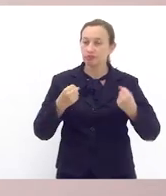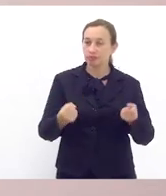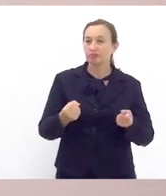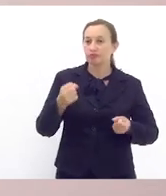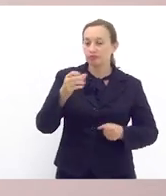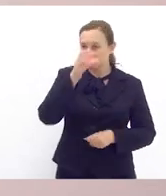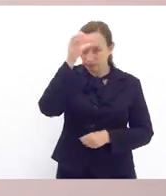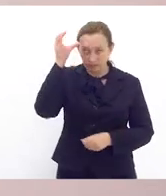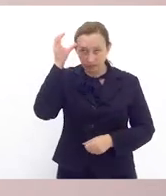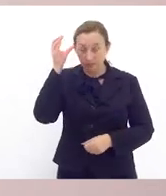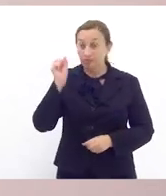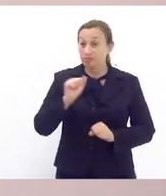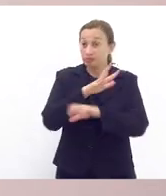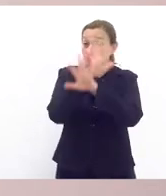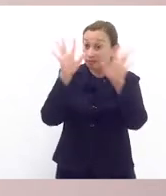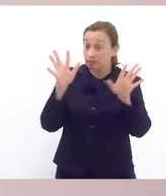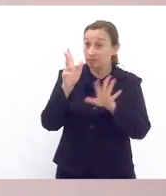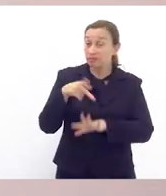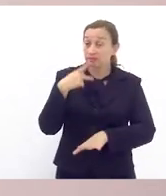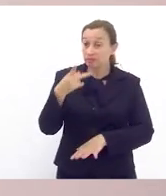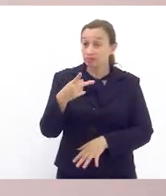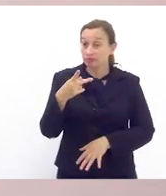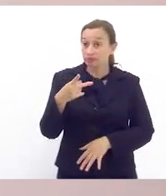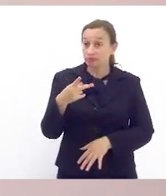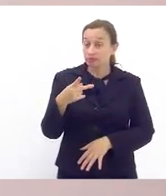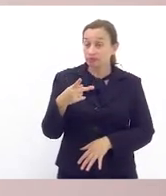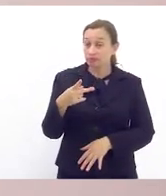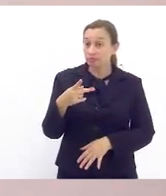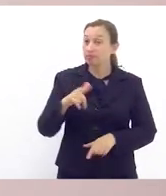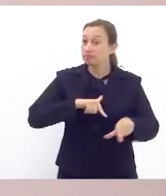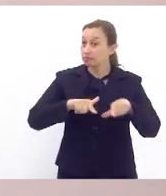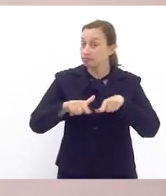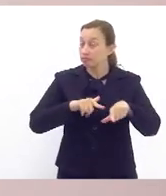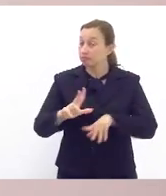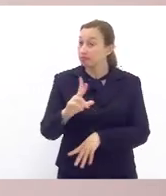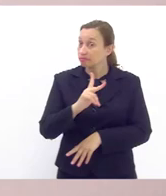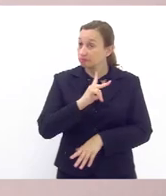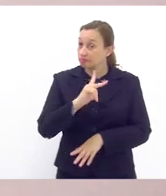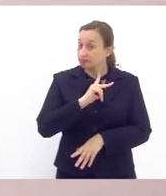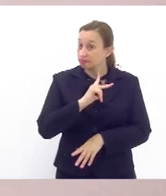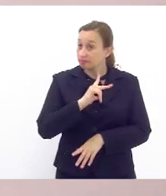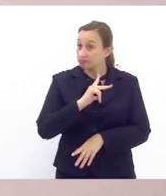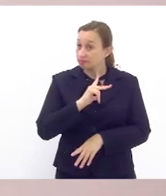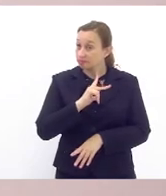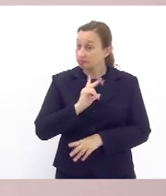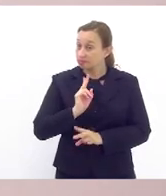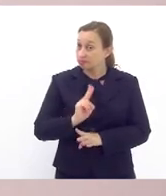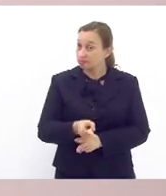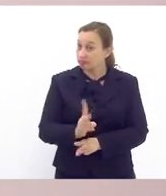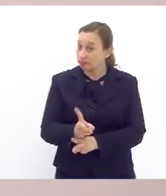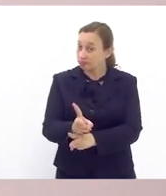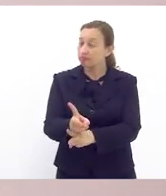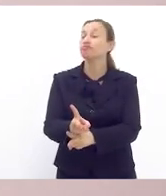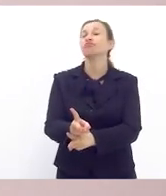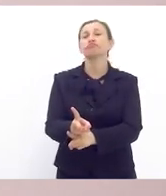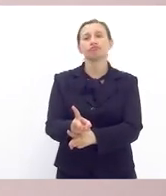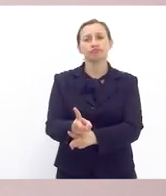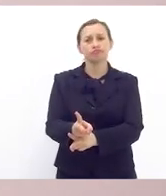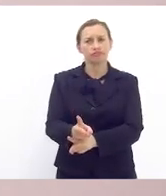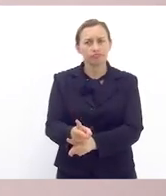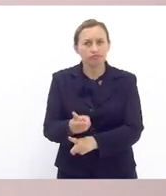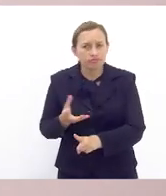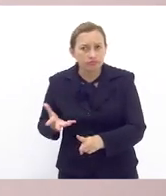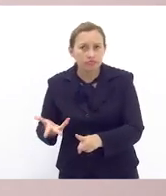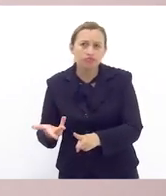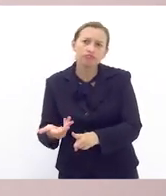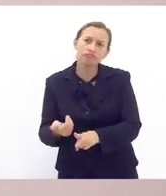ele é muito claro quando ele diz que tem que ser esse serviço em particular ele tem que ser contínuo ele tem que ser adequado